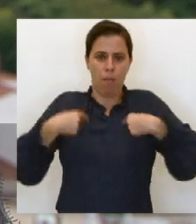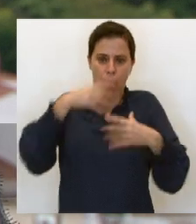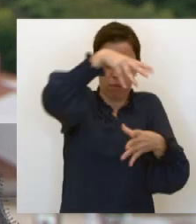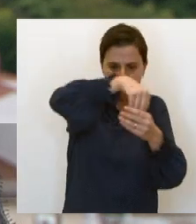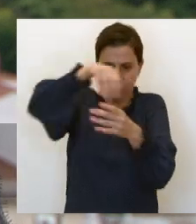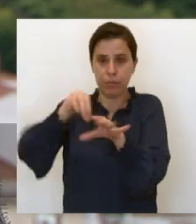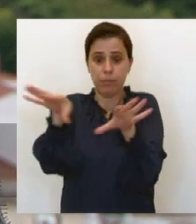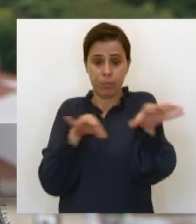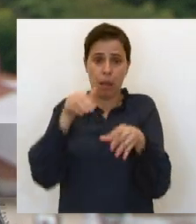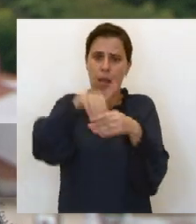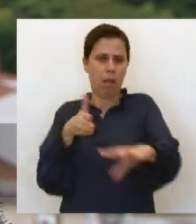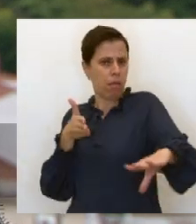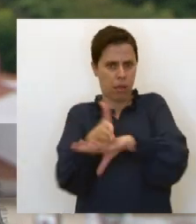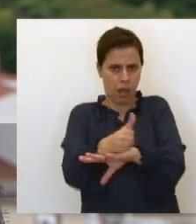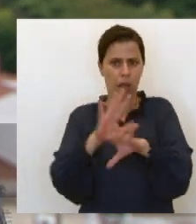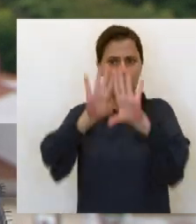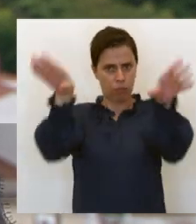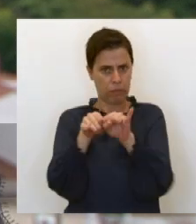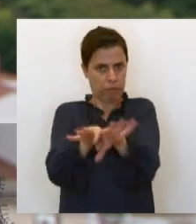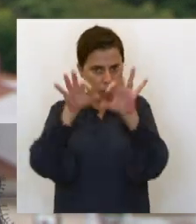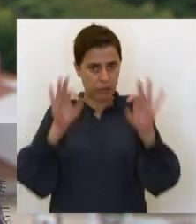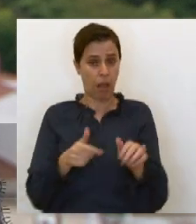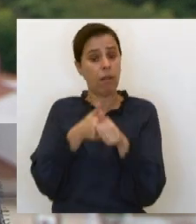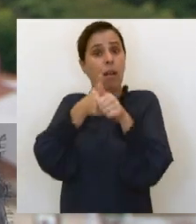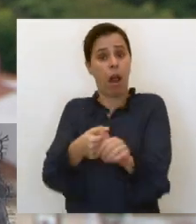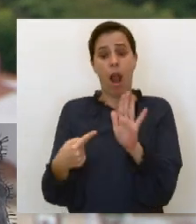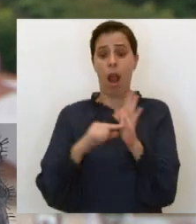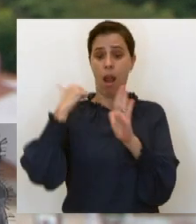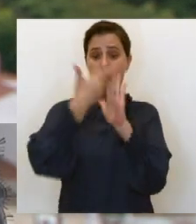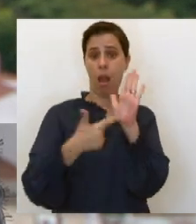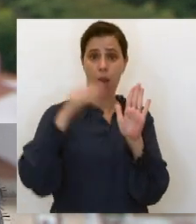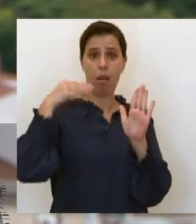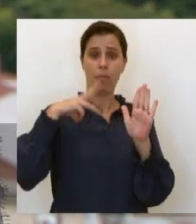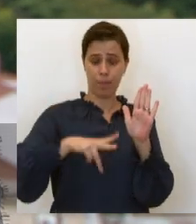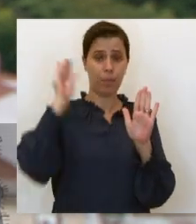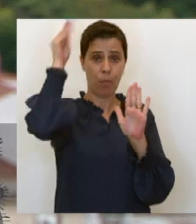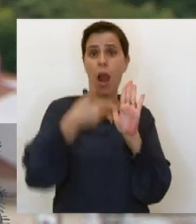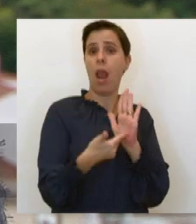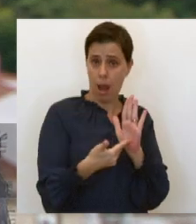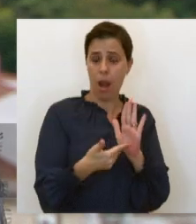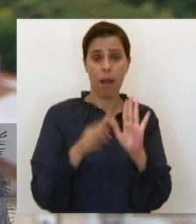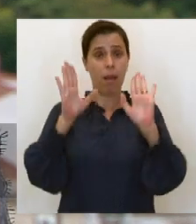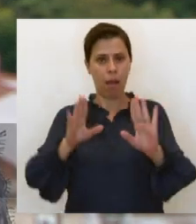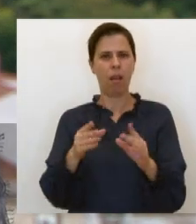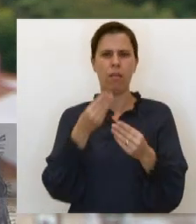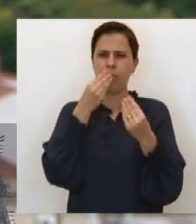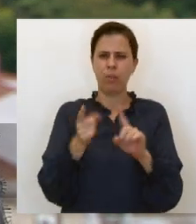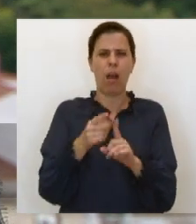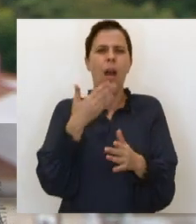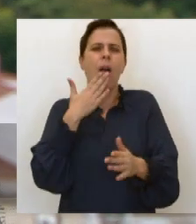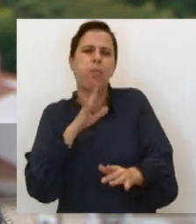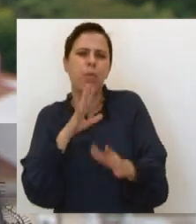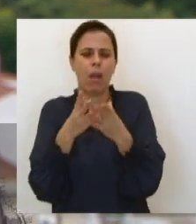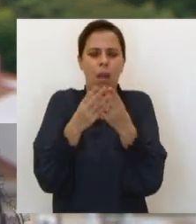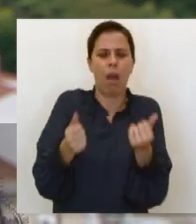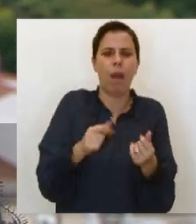próprios, eleitos por sufrágio direto e universal, conforme estipulado na Constituição da República Portuguesa. Condenamos